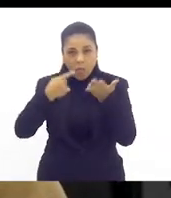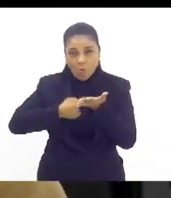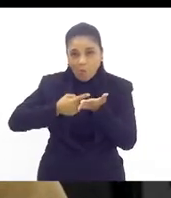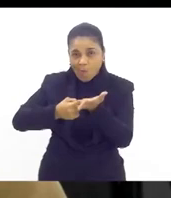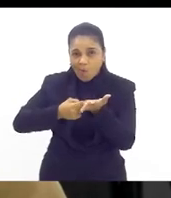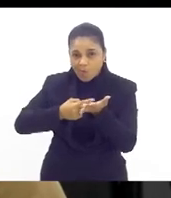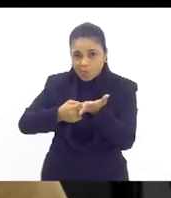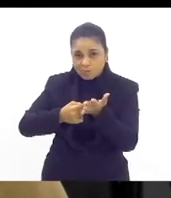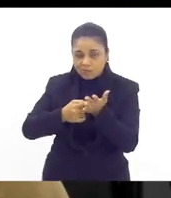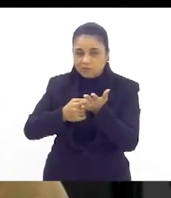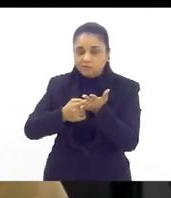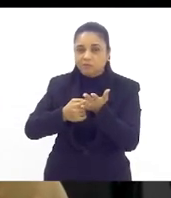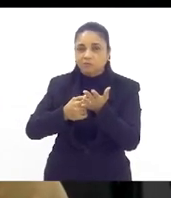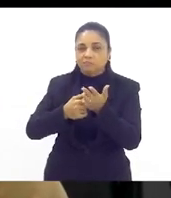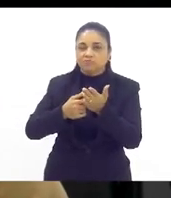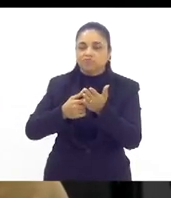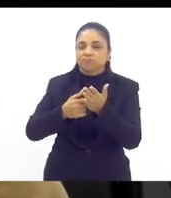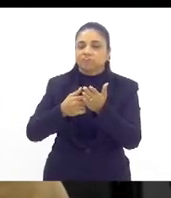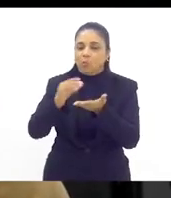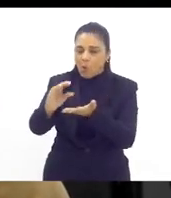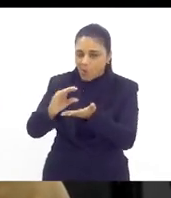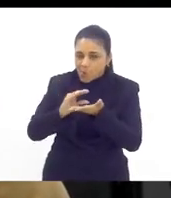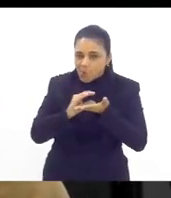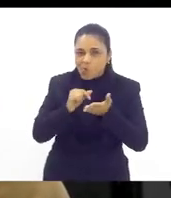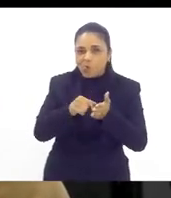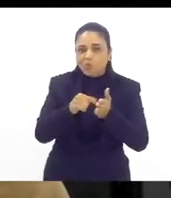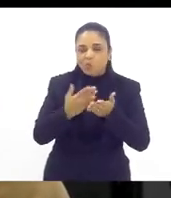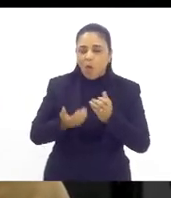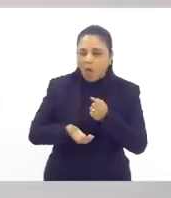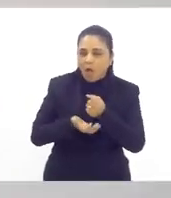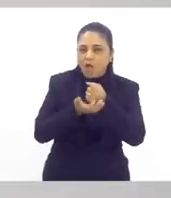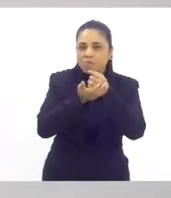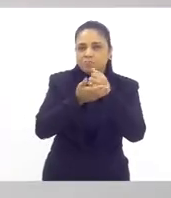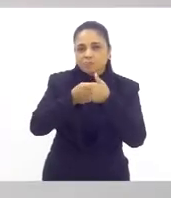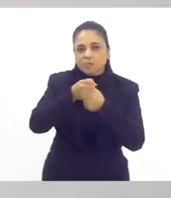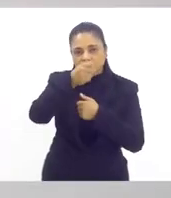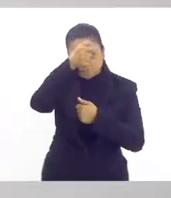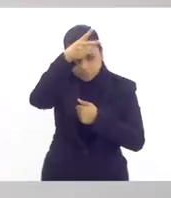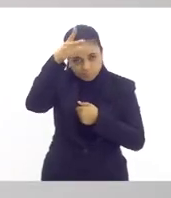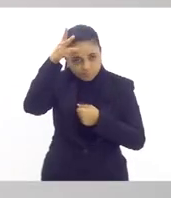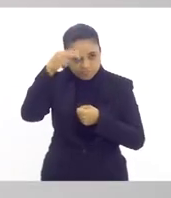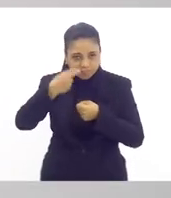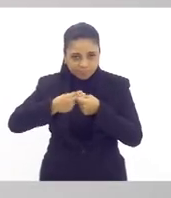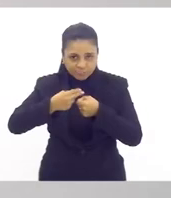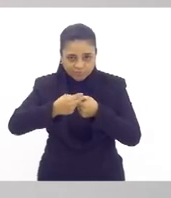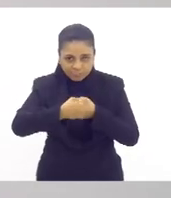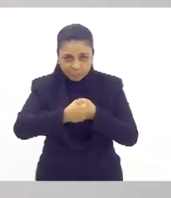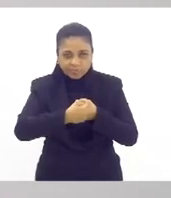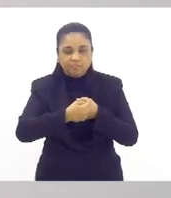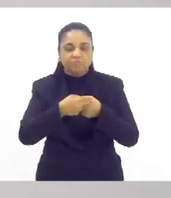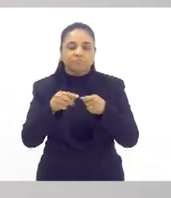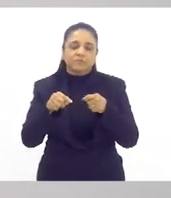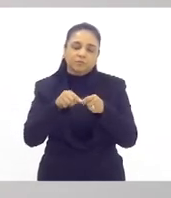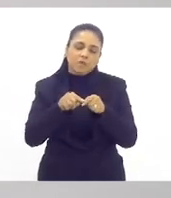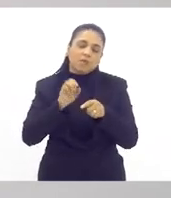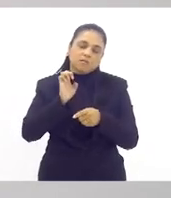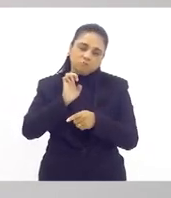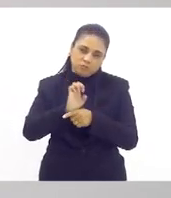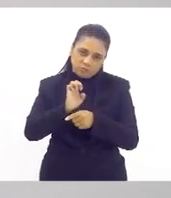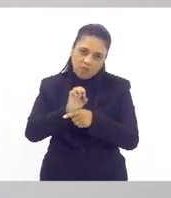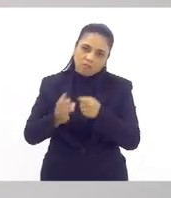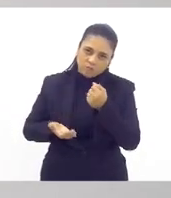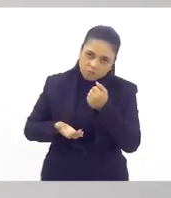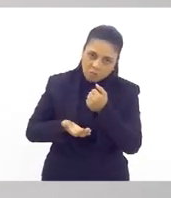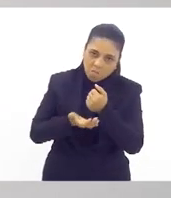com a execução desse recurso que precisa apoiar os municípios que é um outroente que se apoia no estado para fazer